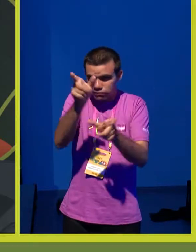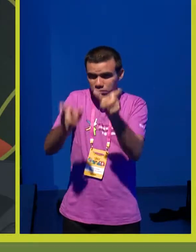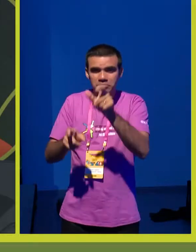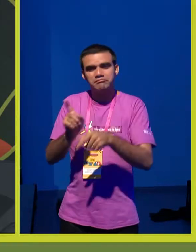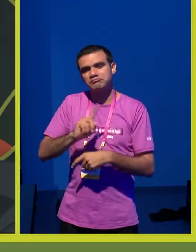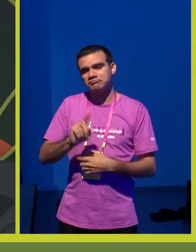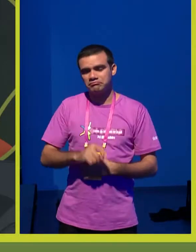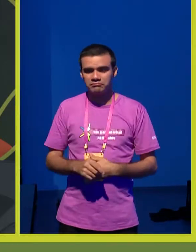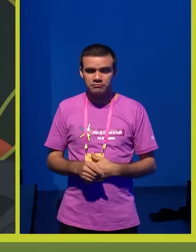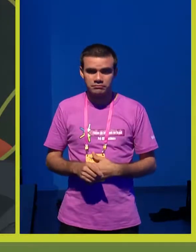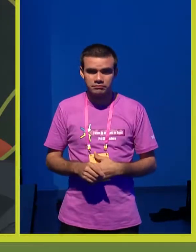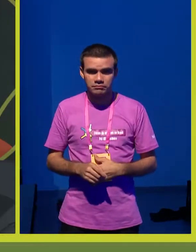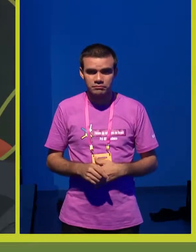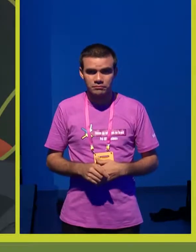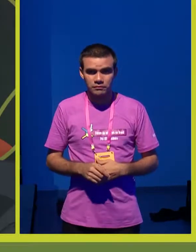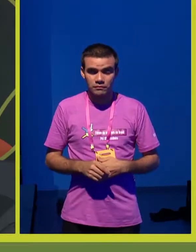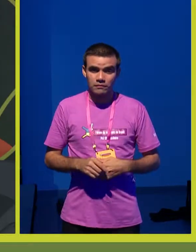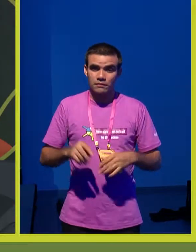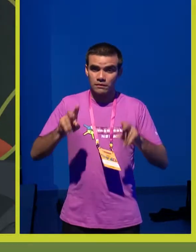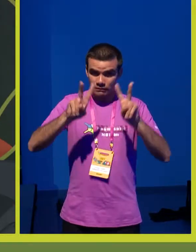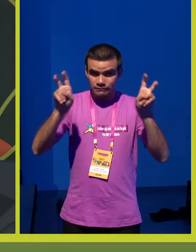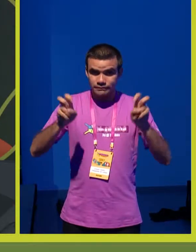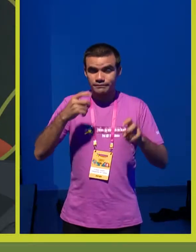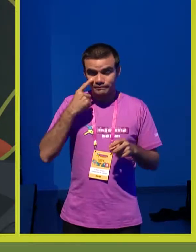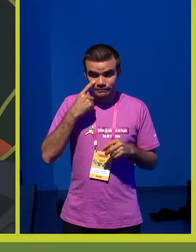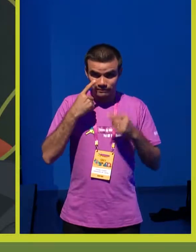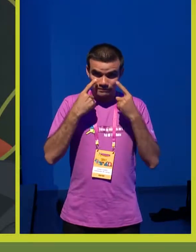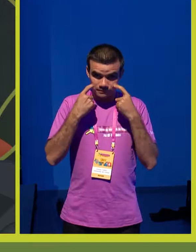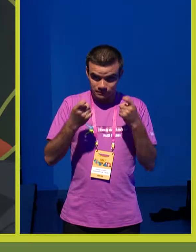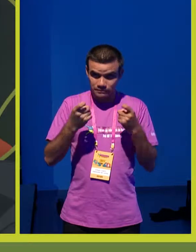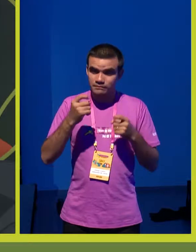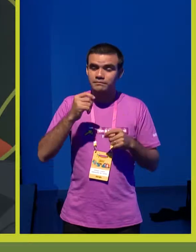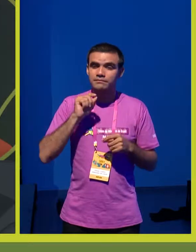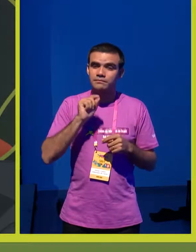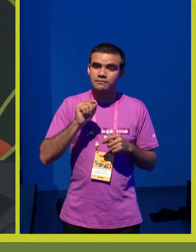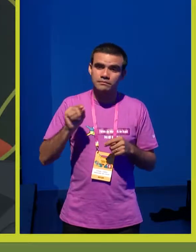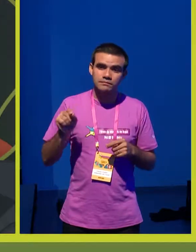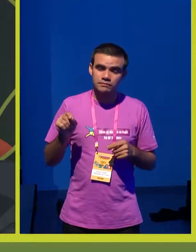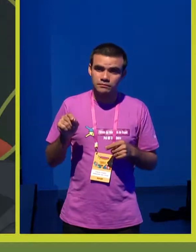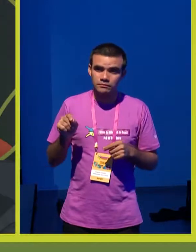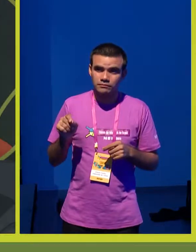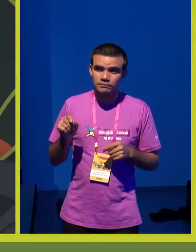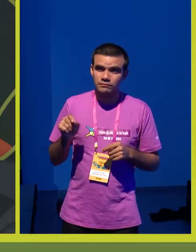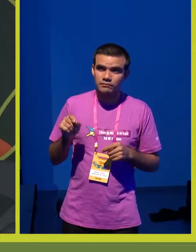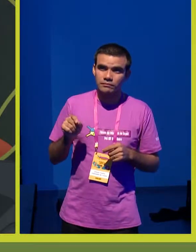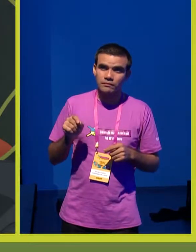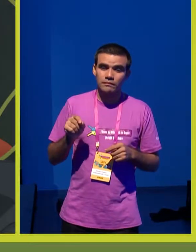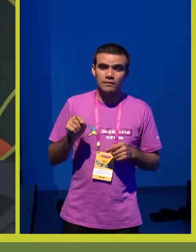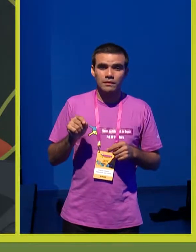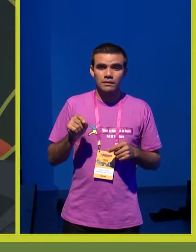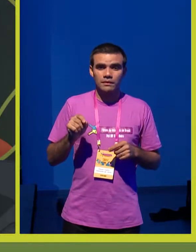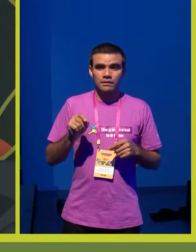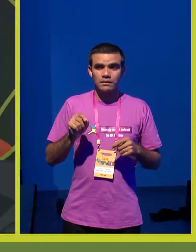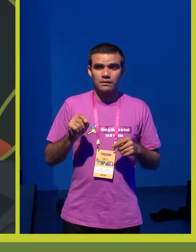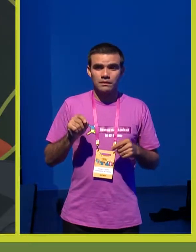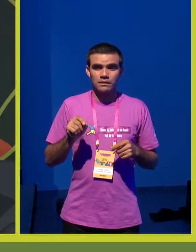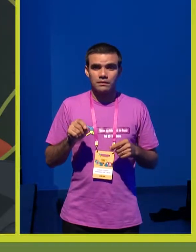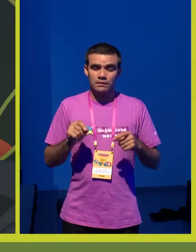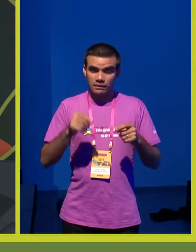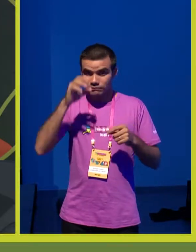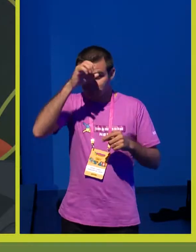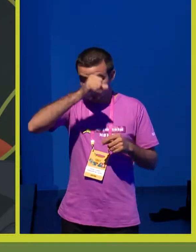aí uma questão que é que é muito interessante principalmente nesse aspecto em si considerando o modelo de